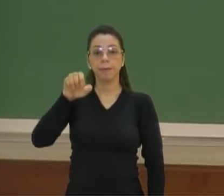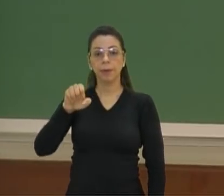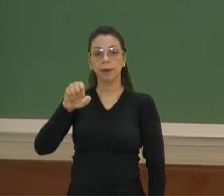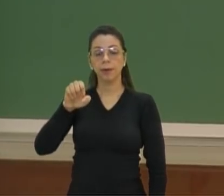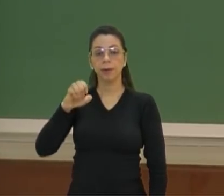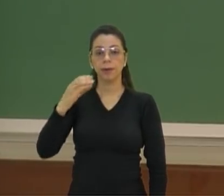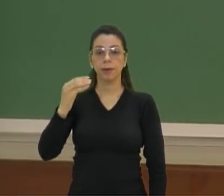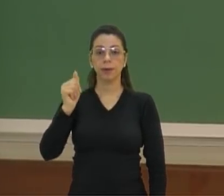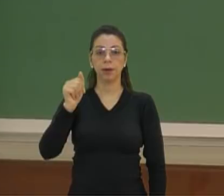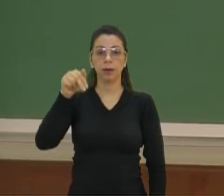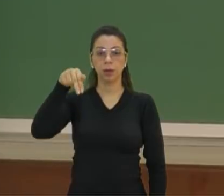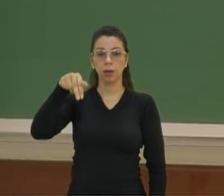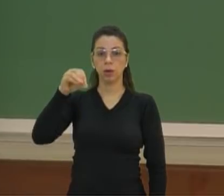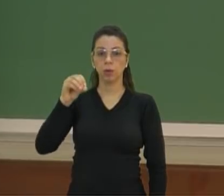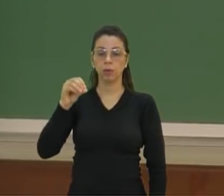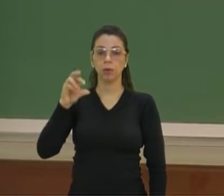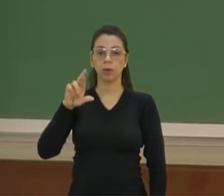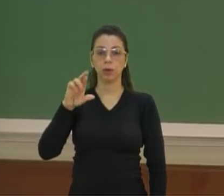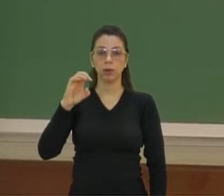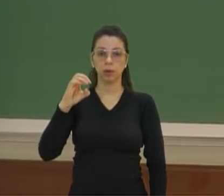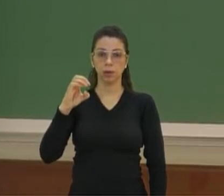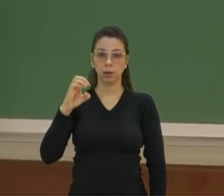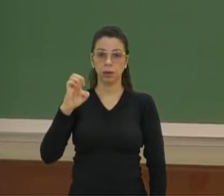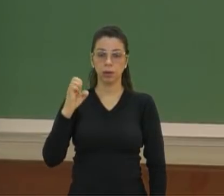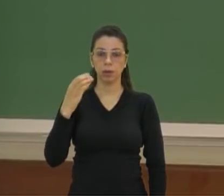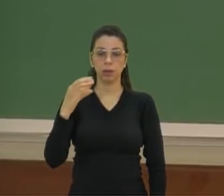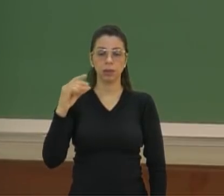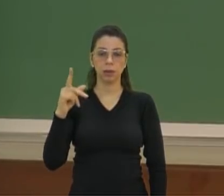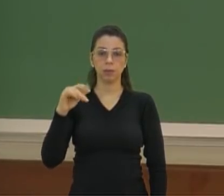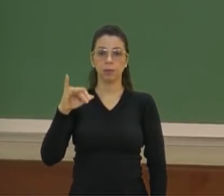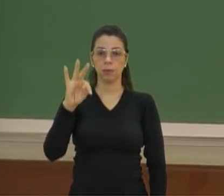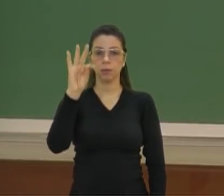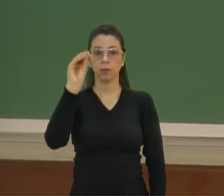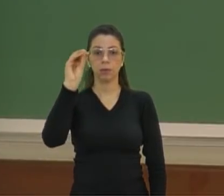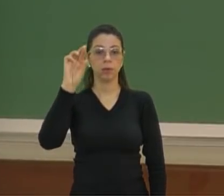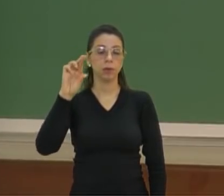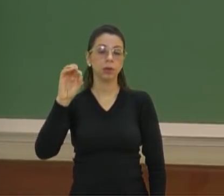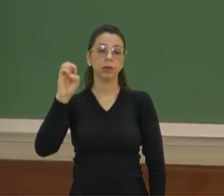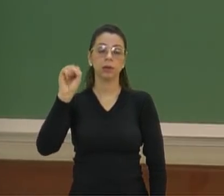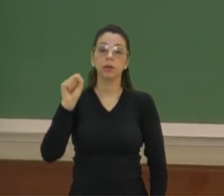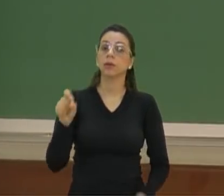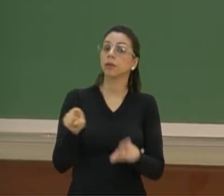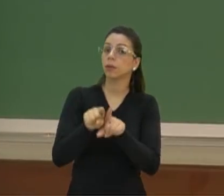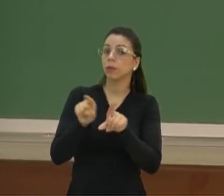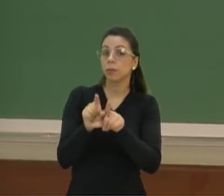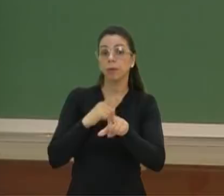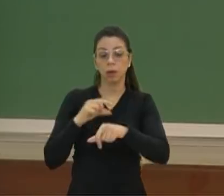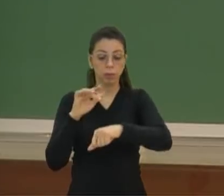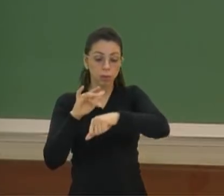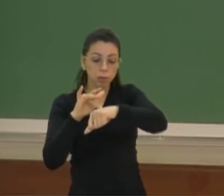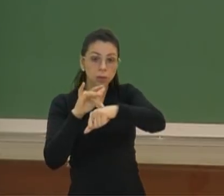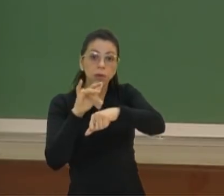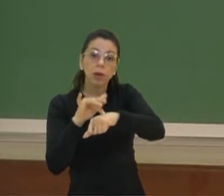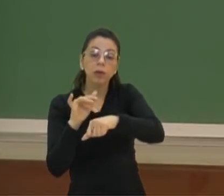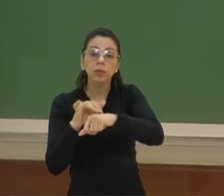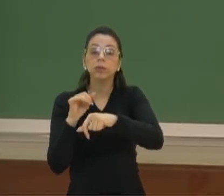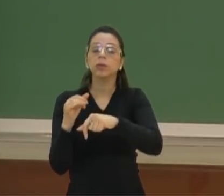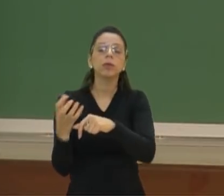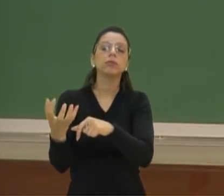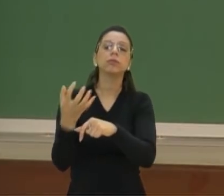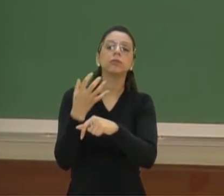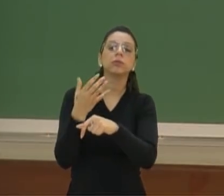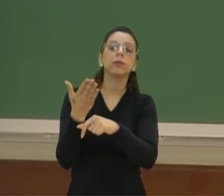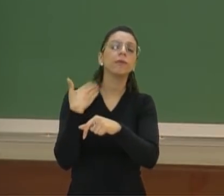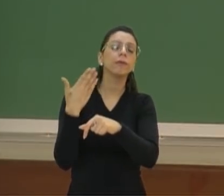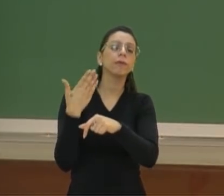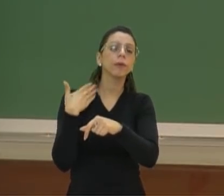mecanorreceptores. Só que no tato a gente também recebe as sensações de temperatura, frio ou calor. Então nós temos